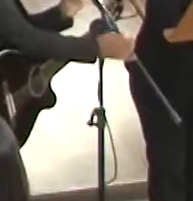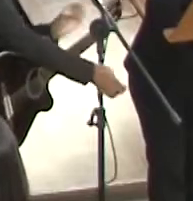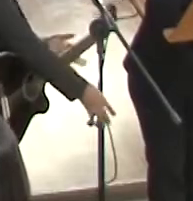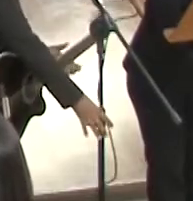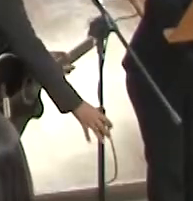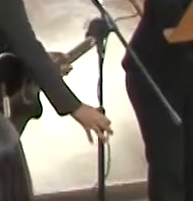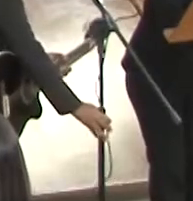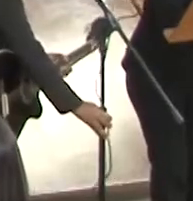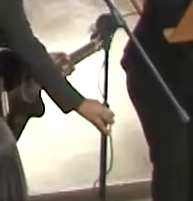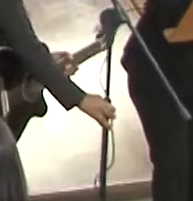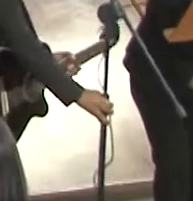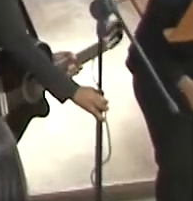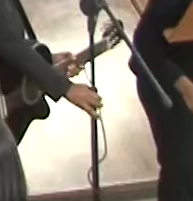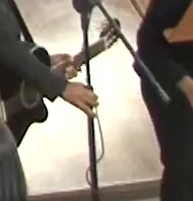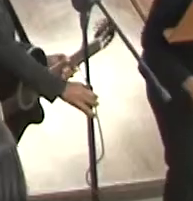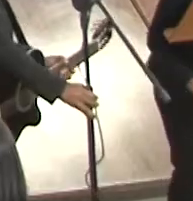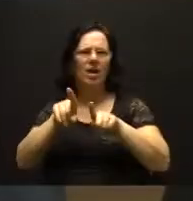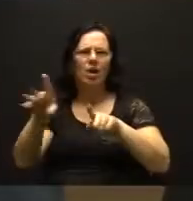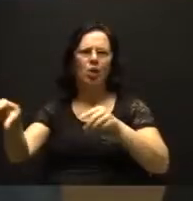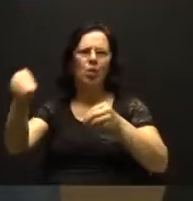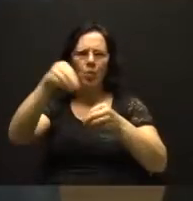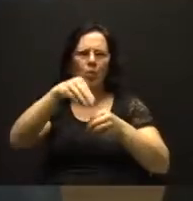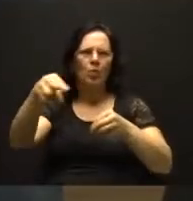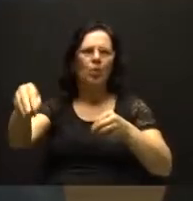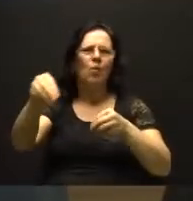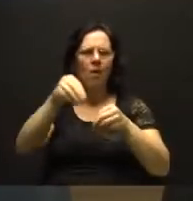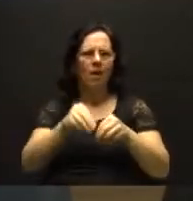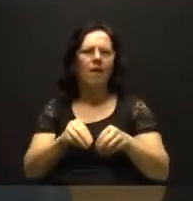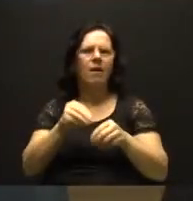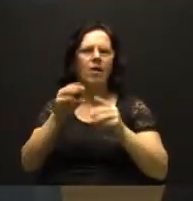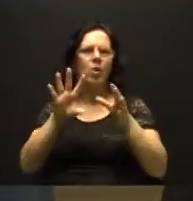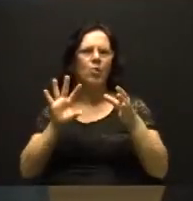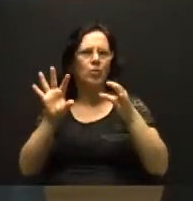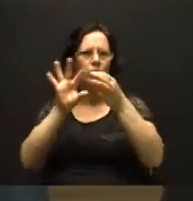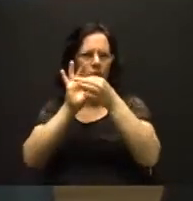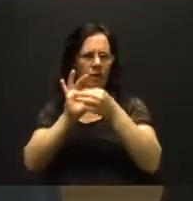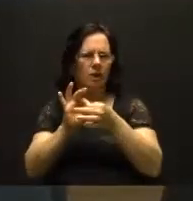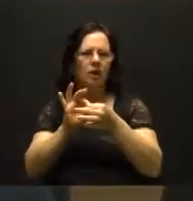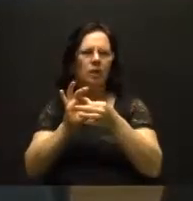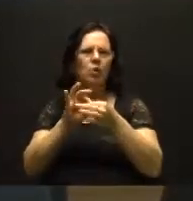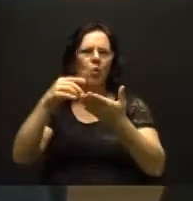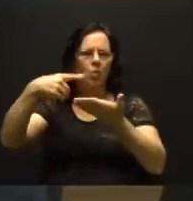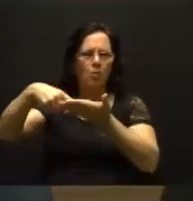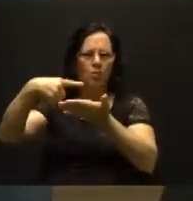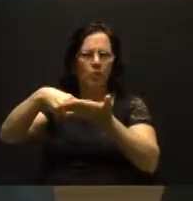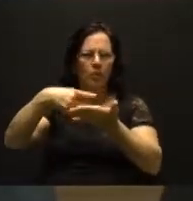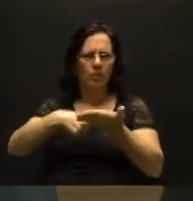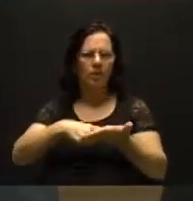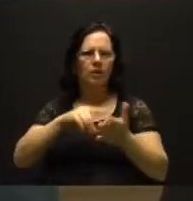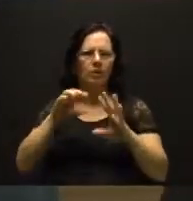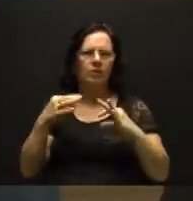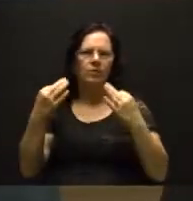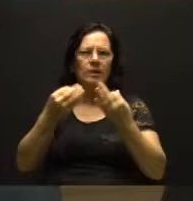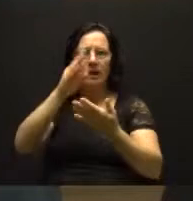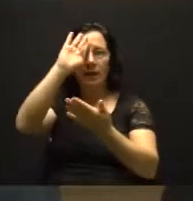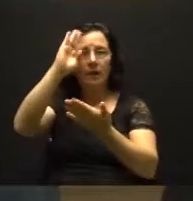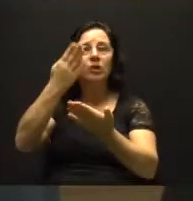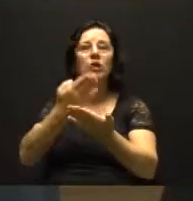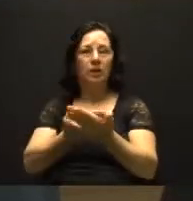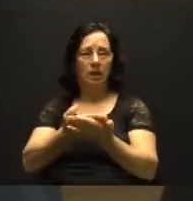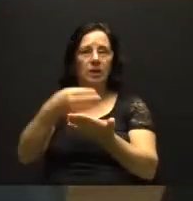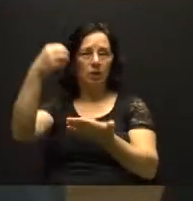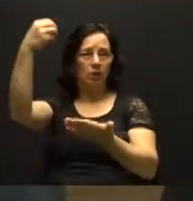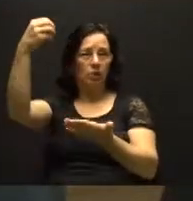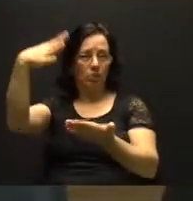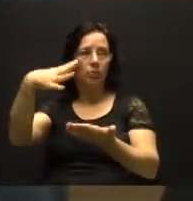então todas as instituições da sociedade realmente comprometidas pela família né acreditando que a família é realmente uma